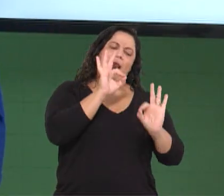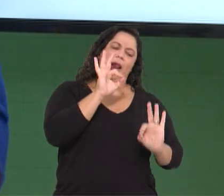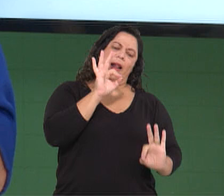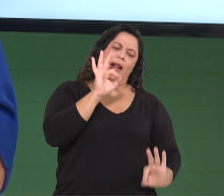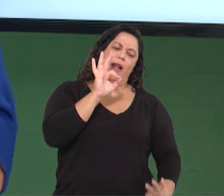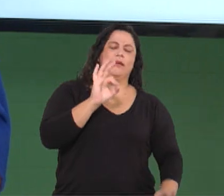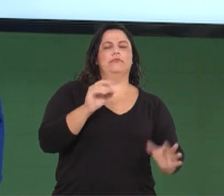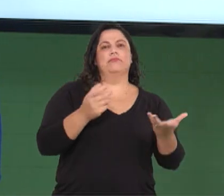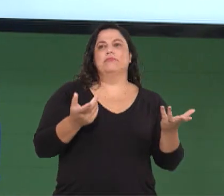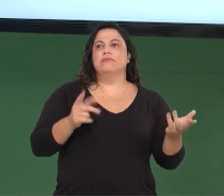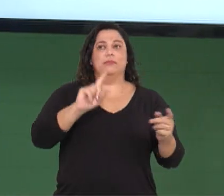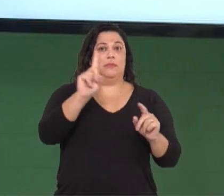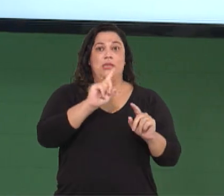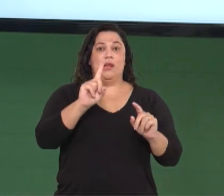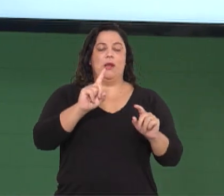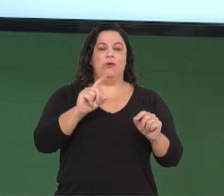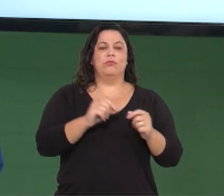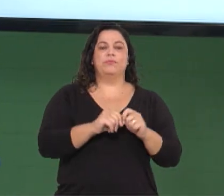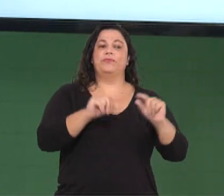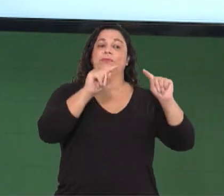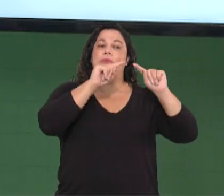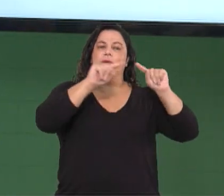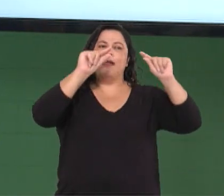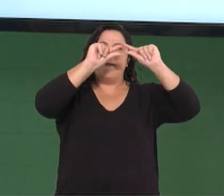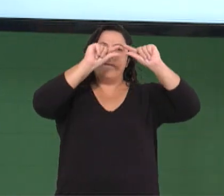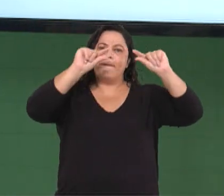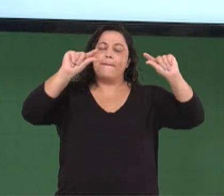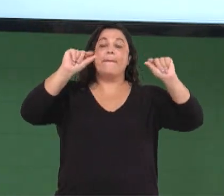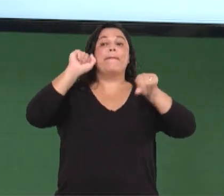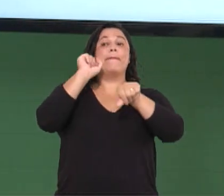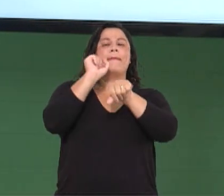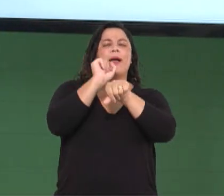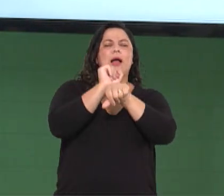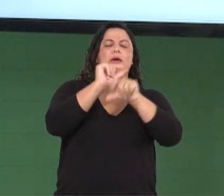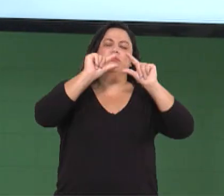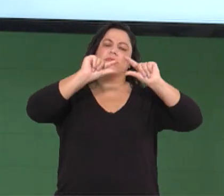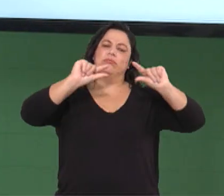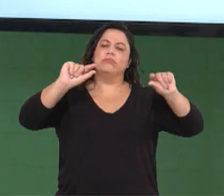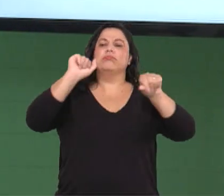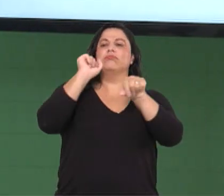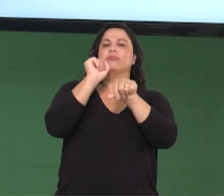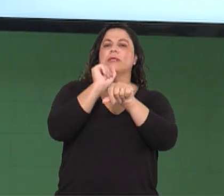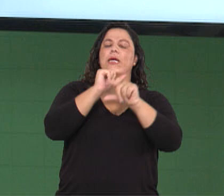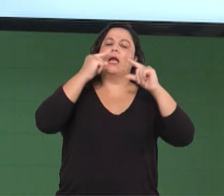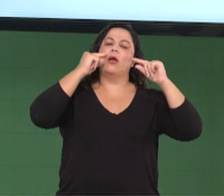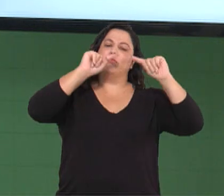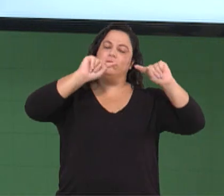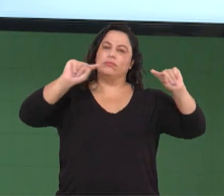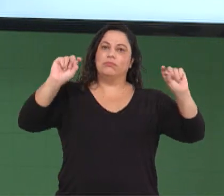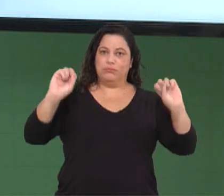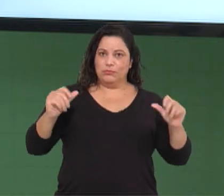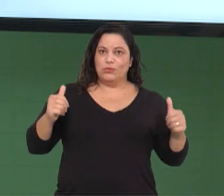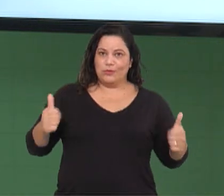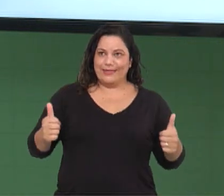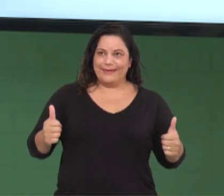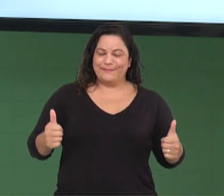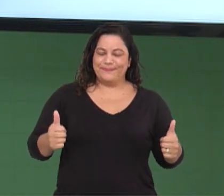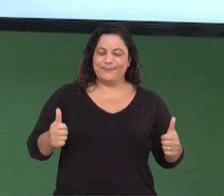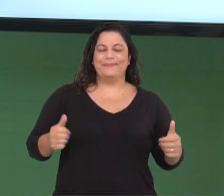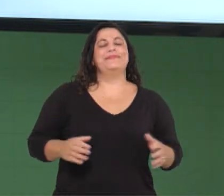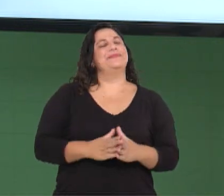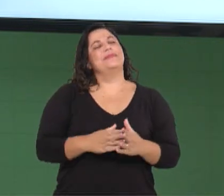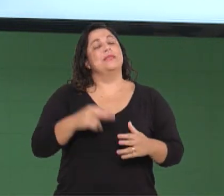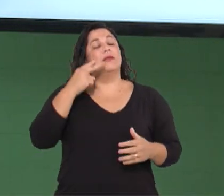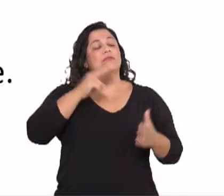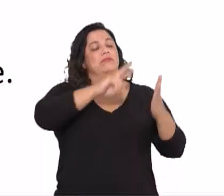de jornal, uma reportagem. Não, você tem que fazer umas entonações em seu texto, ok? Acompanhem comigo